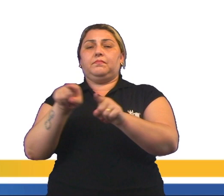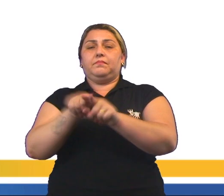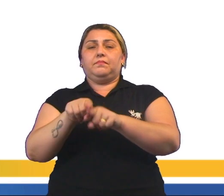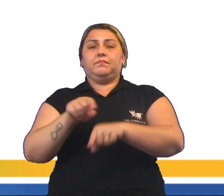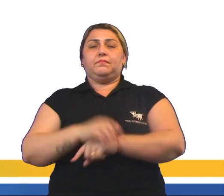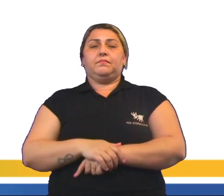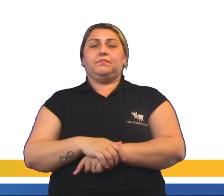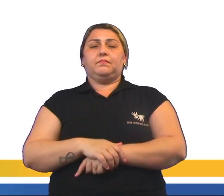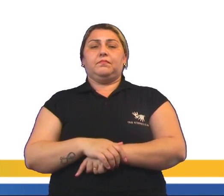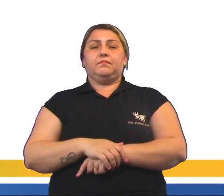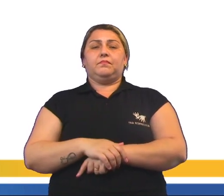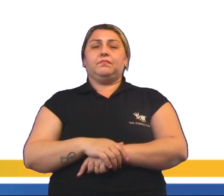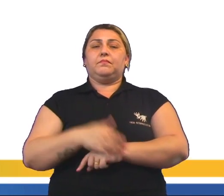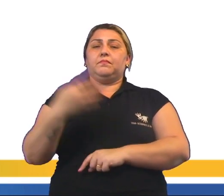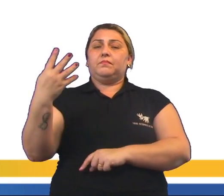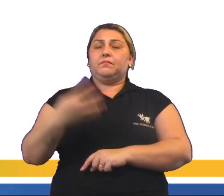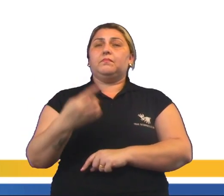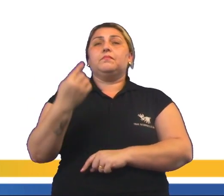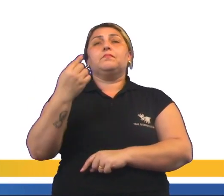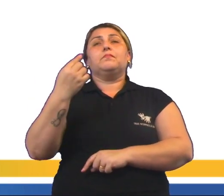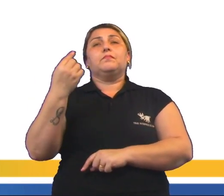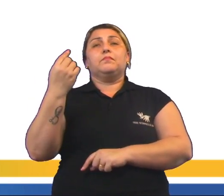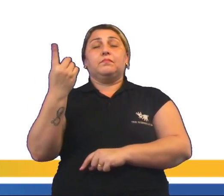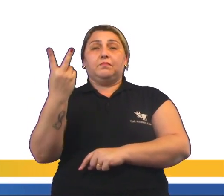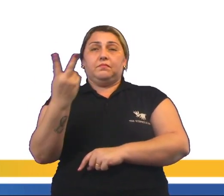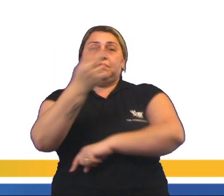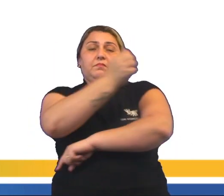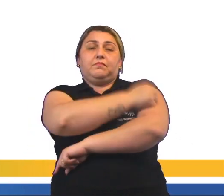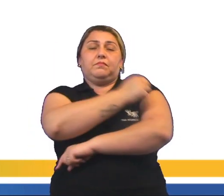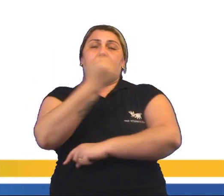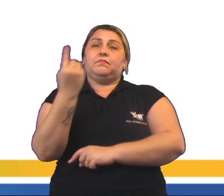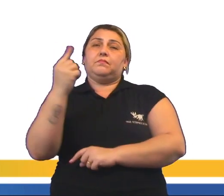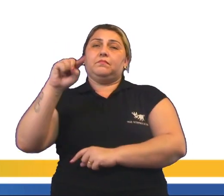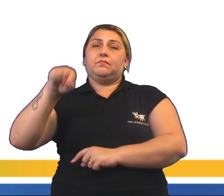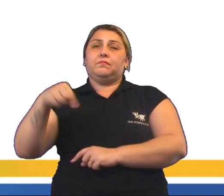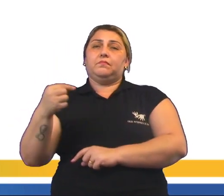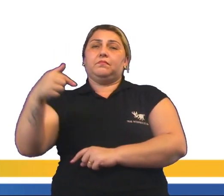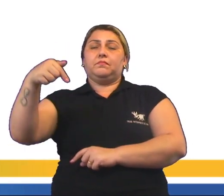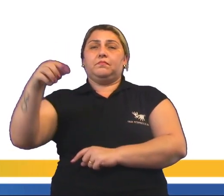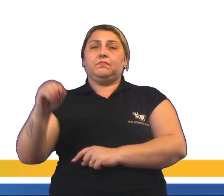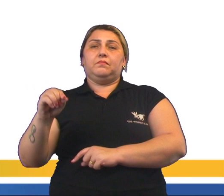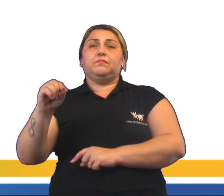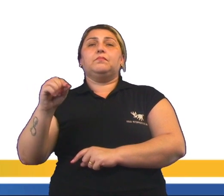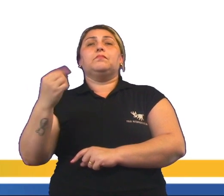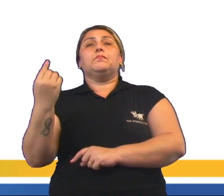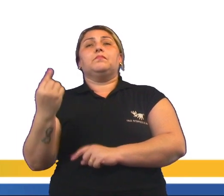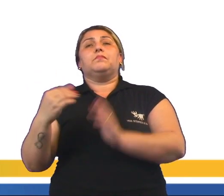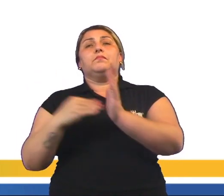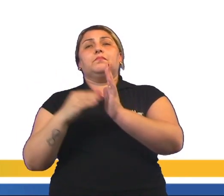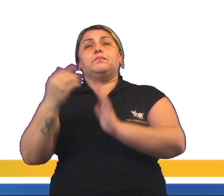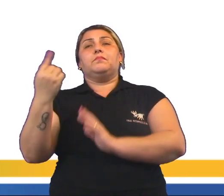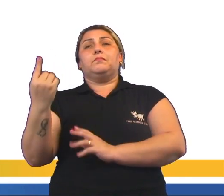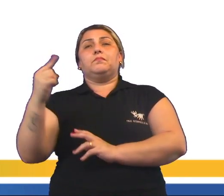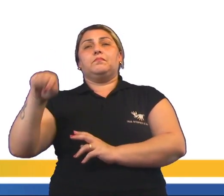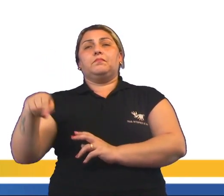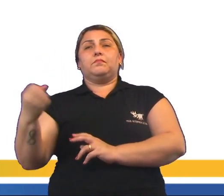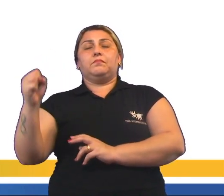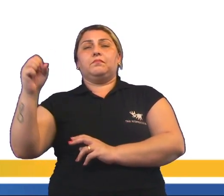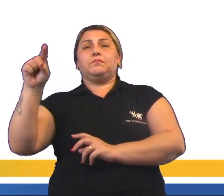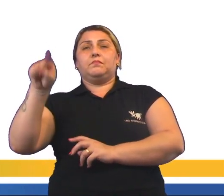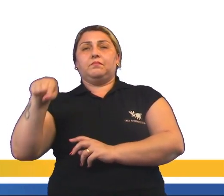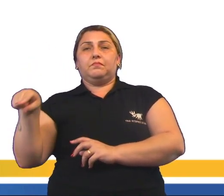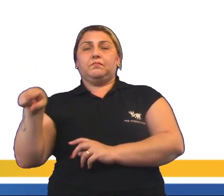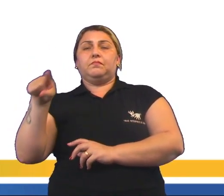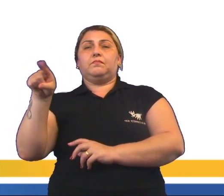aberto. No quarto, nós temos 2 alunos de 1,70 m, indo para 1,80 m,